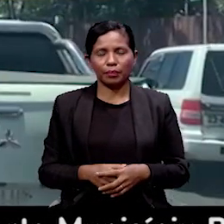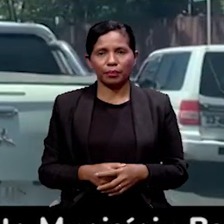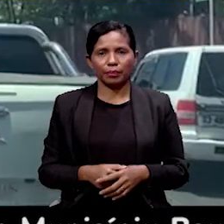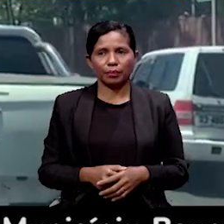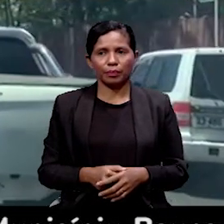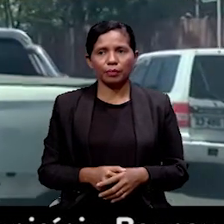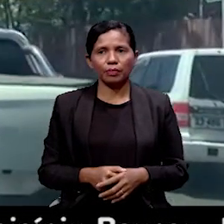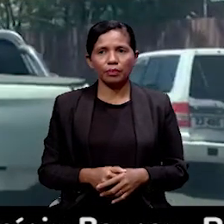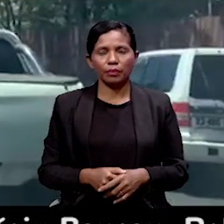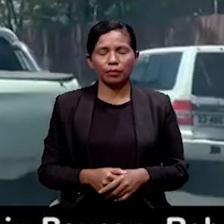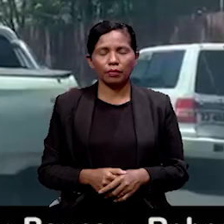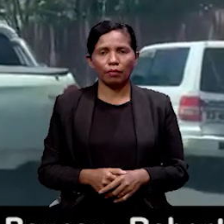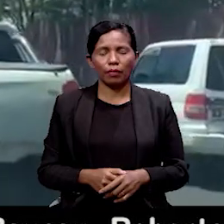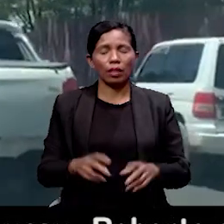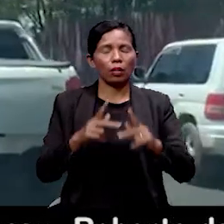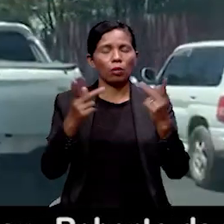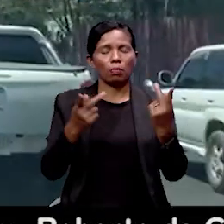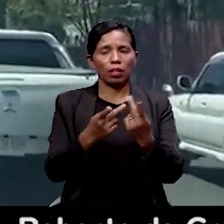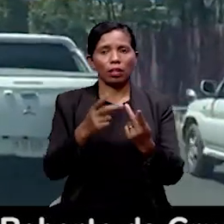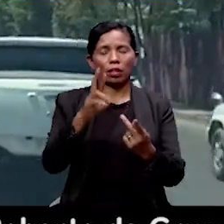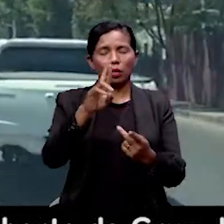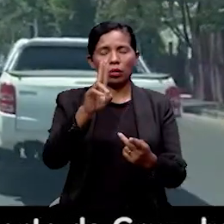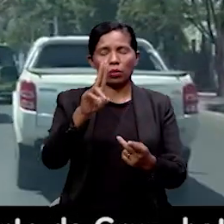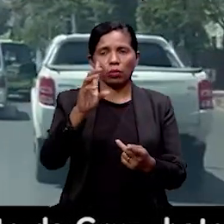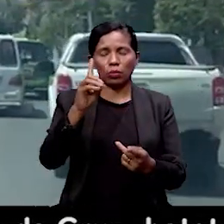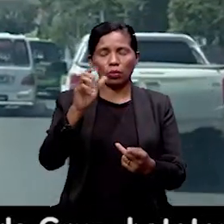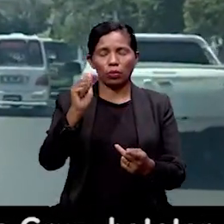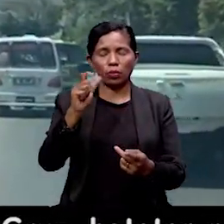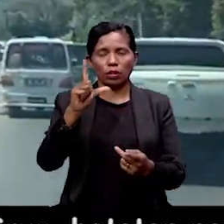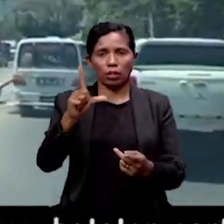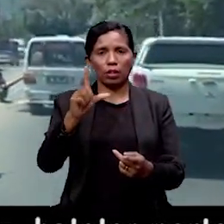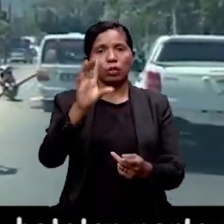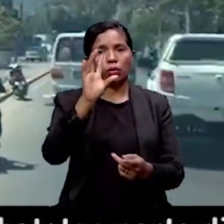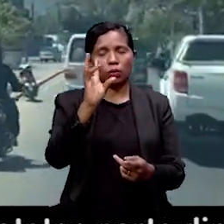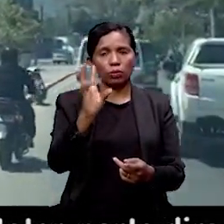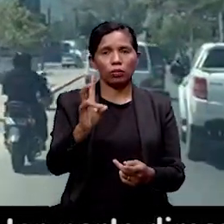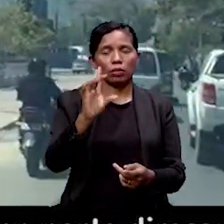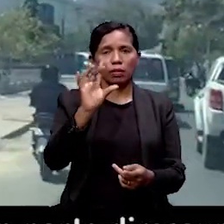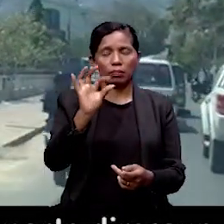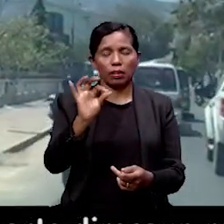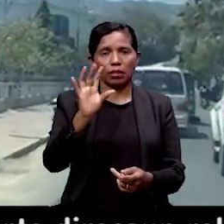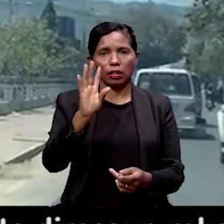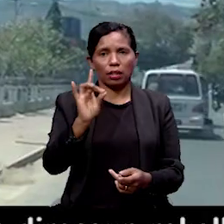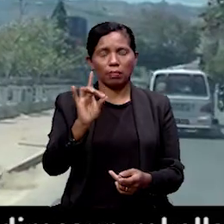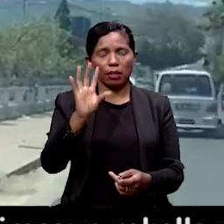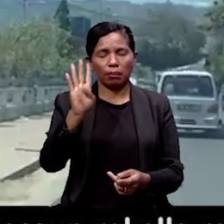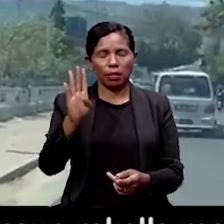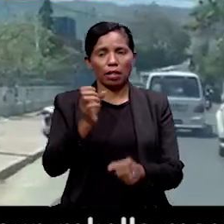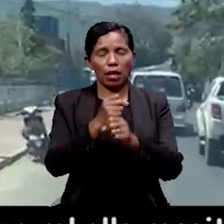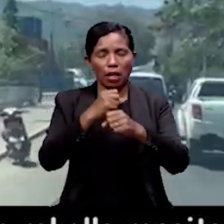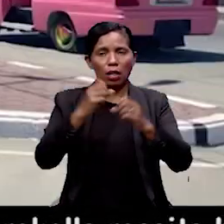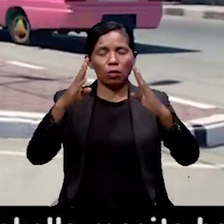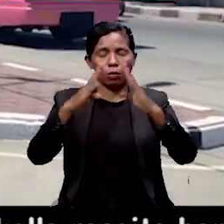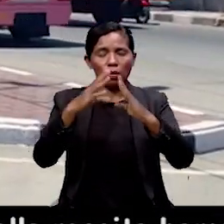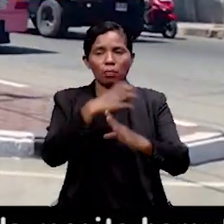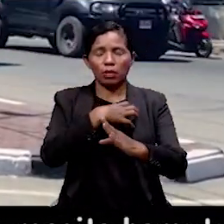A Companhia Rudal 17984 da Marroca voluntariamente a posto Polícia Nenha deve